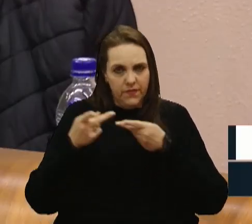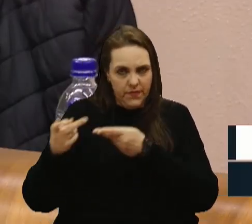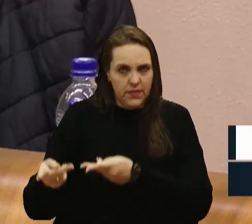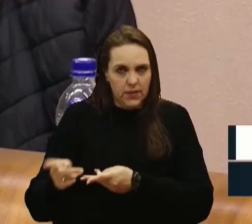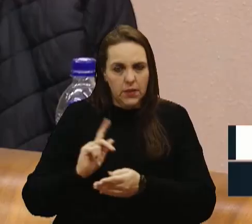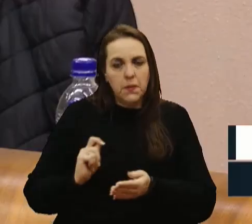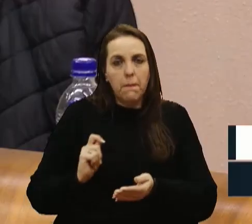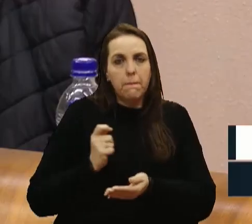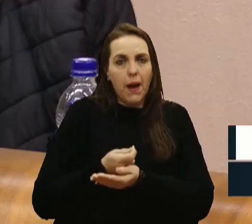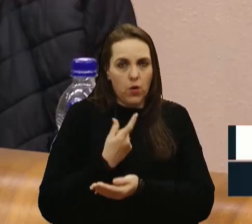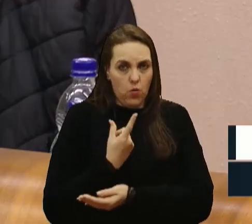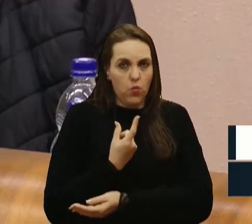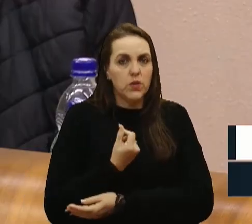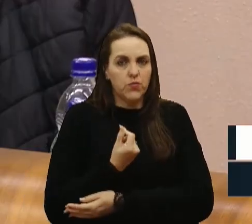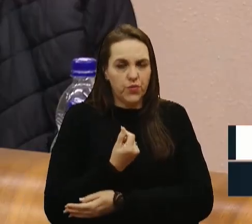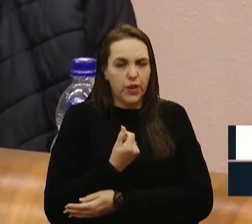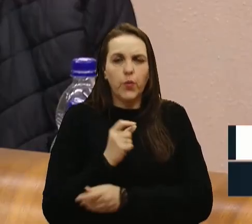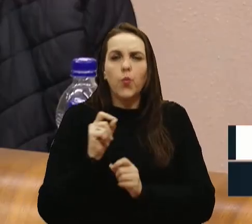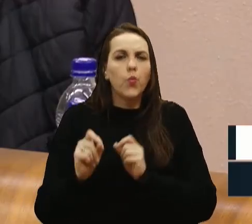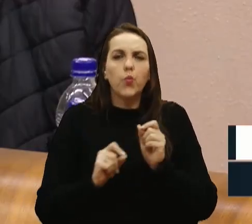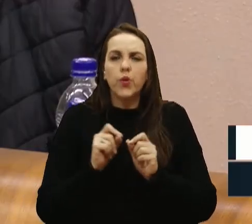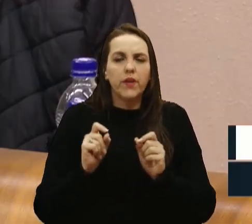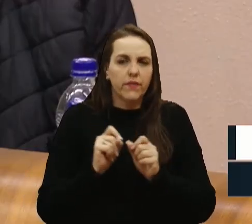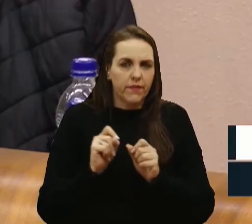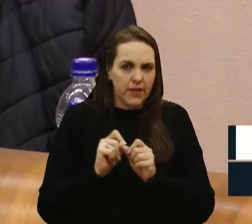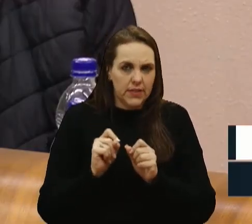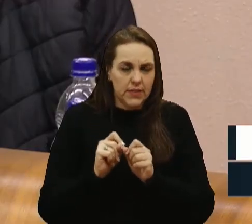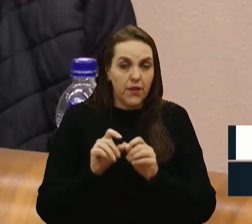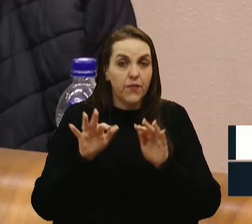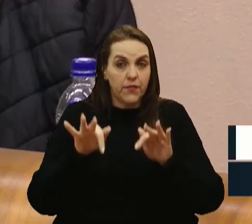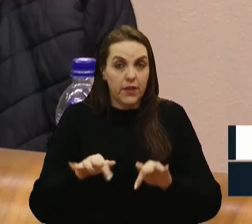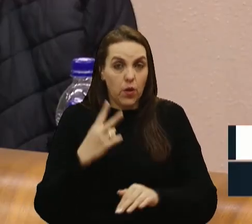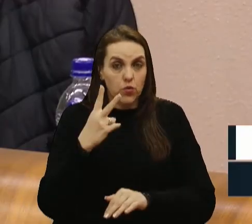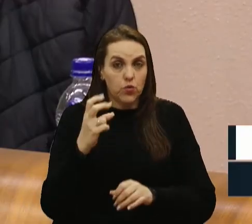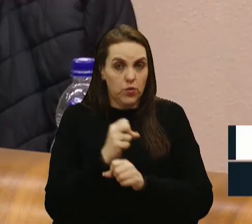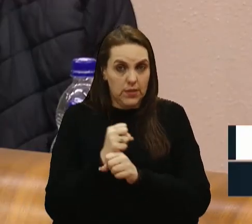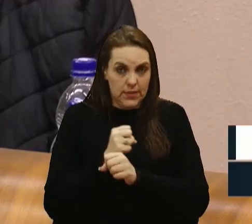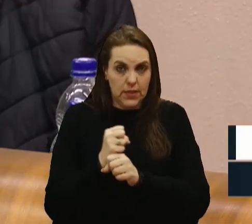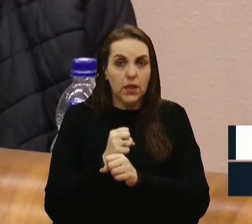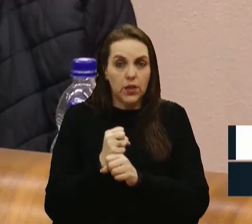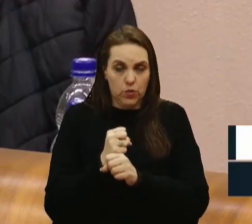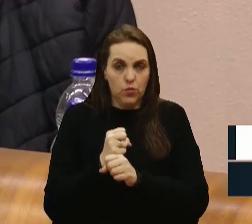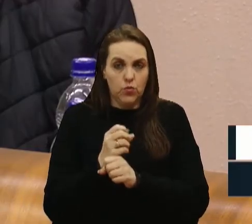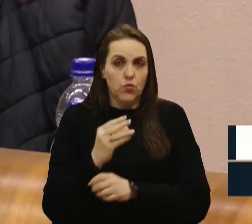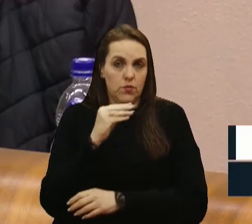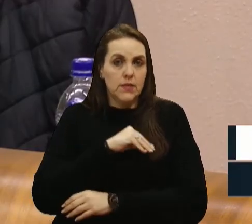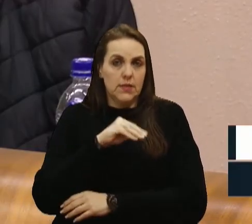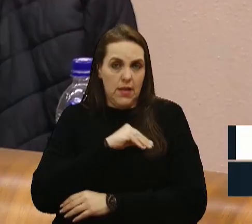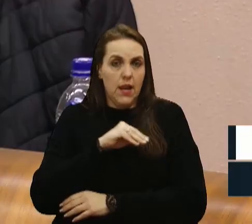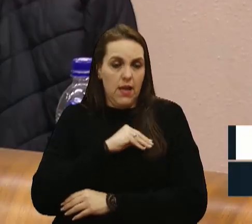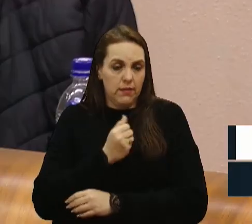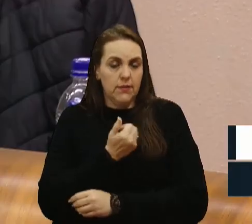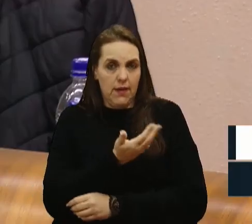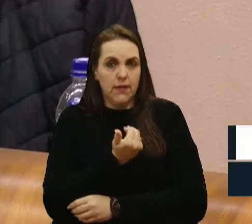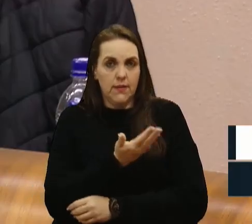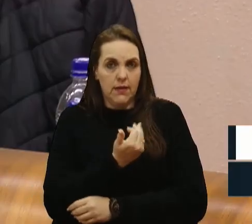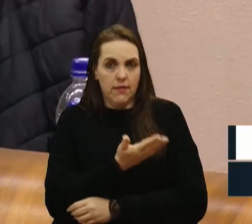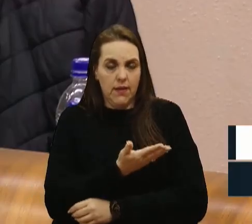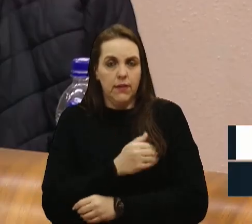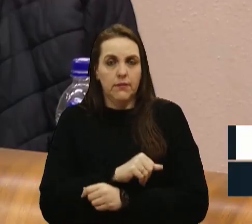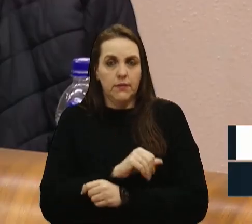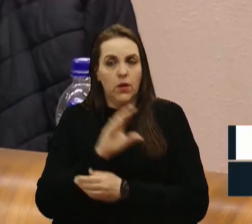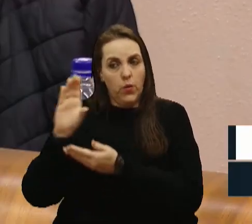esse valor aí. O que vai se fazer? Terminado esses 2 anos, que são 2 anos de remuneração através